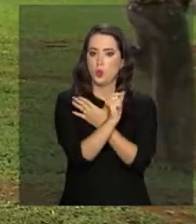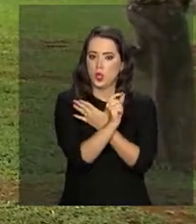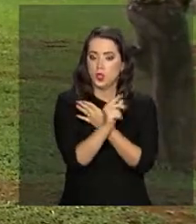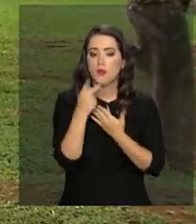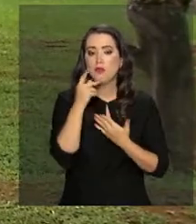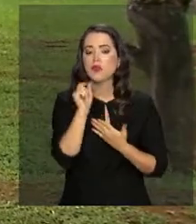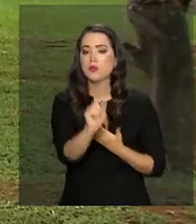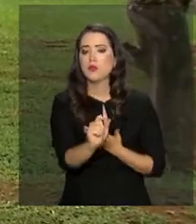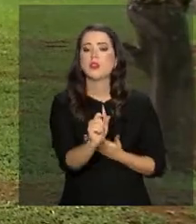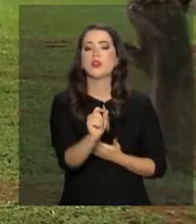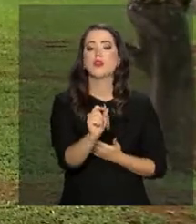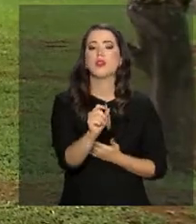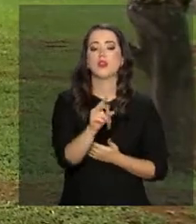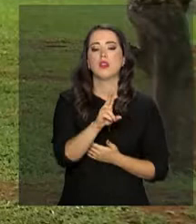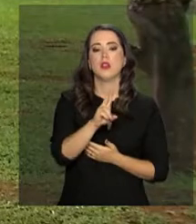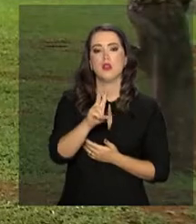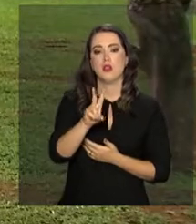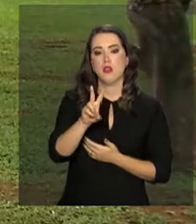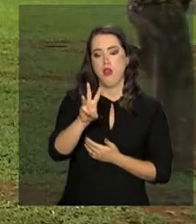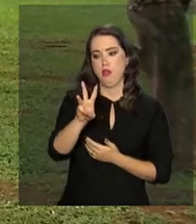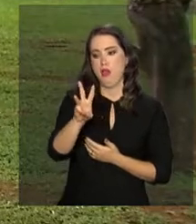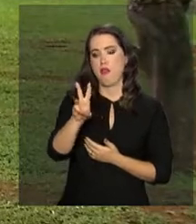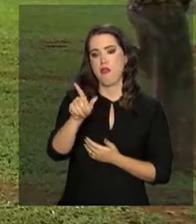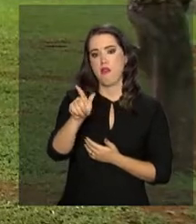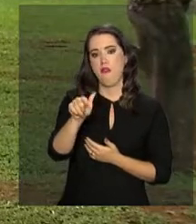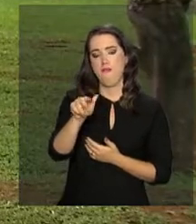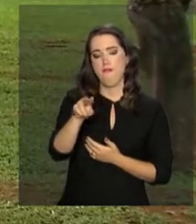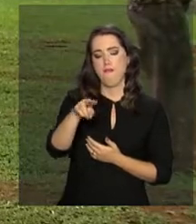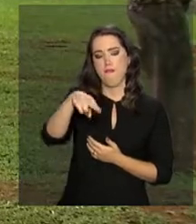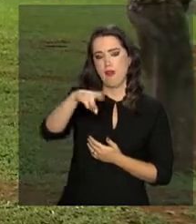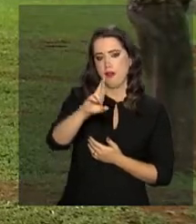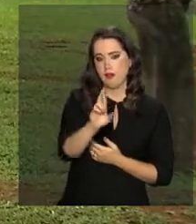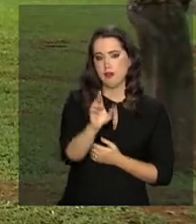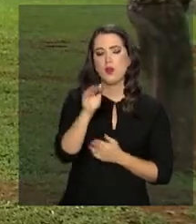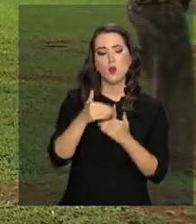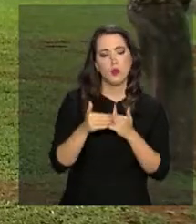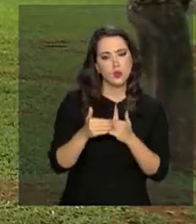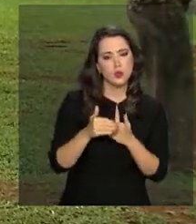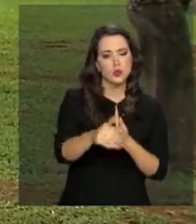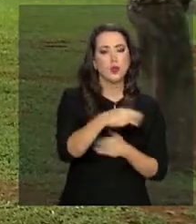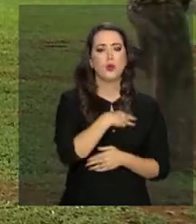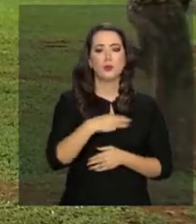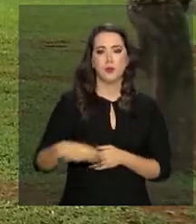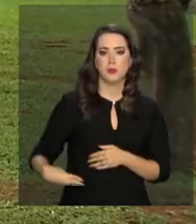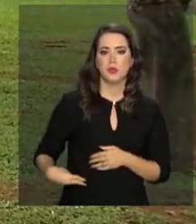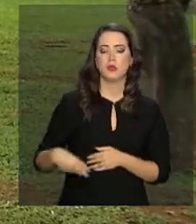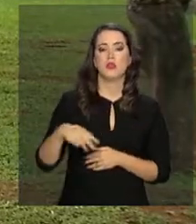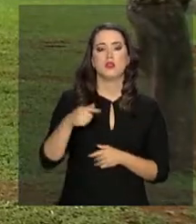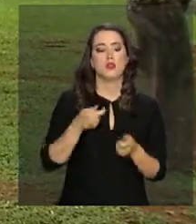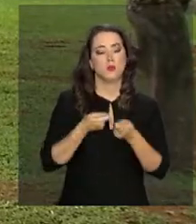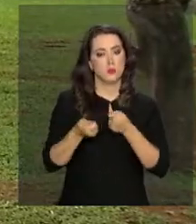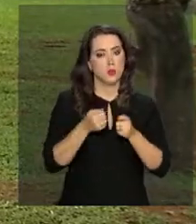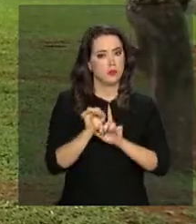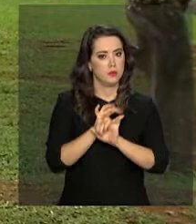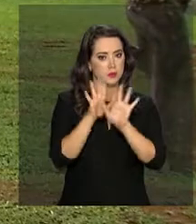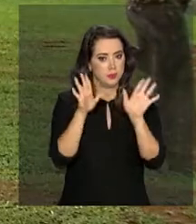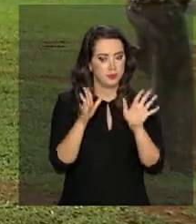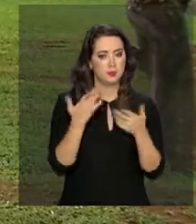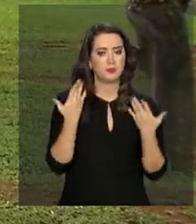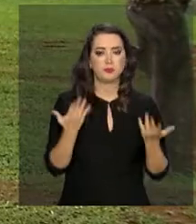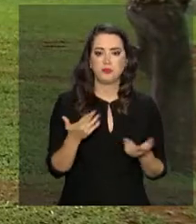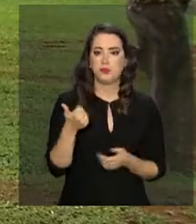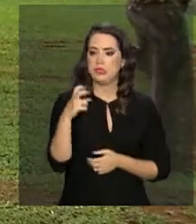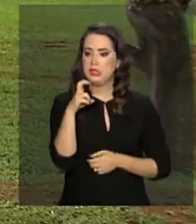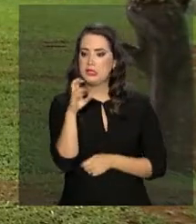continuar como ministro da transparência e controladoria geral da união em sua gestão às 15 horas jair bolsonaro